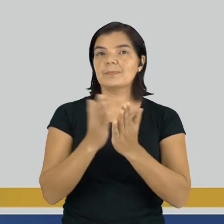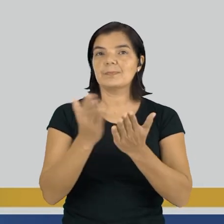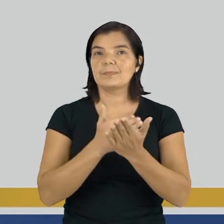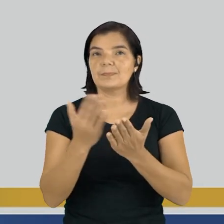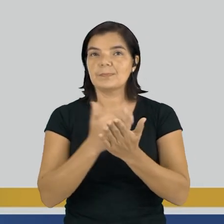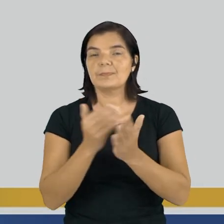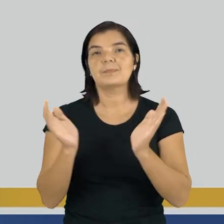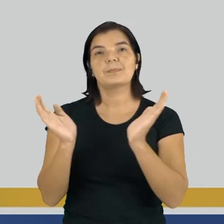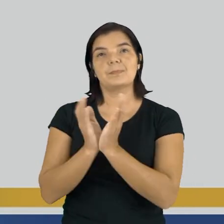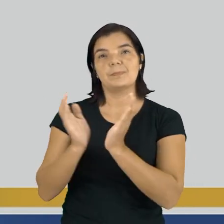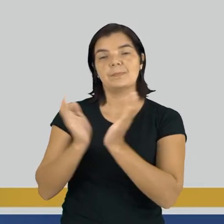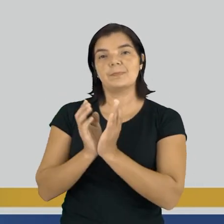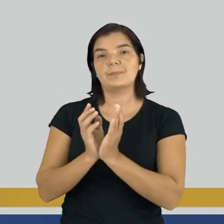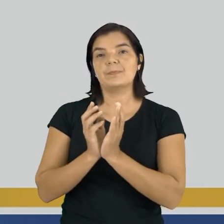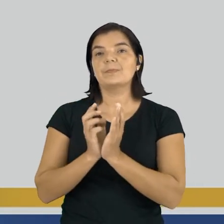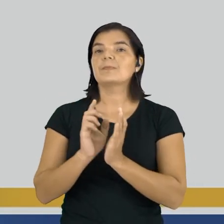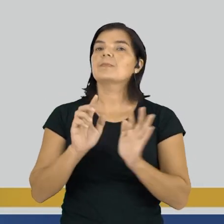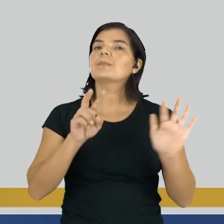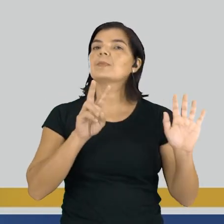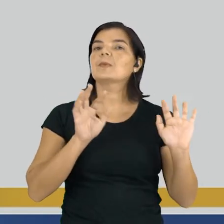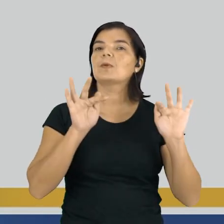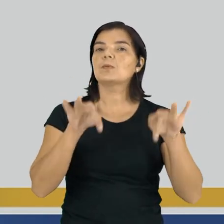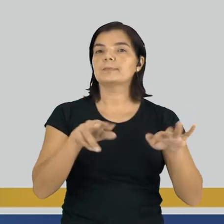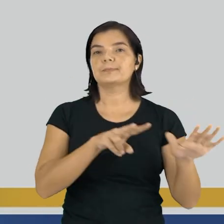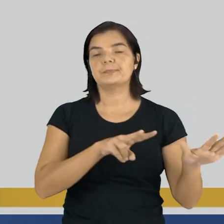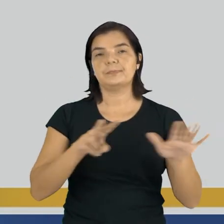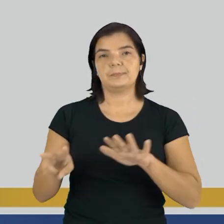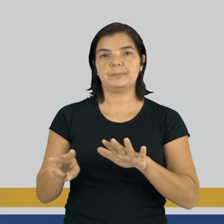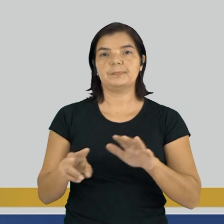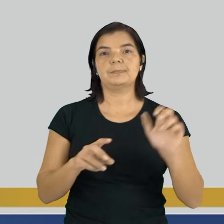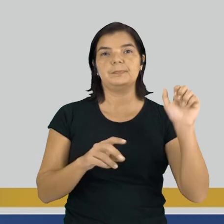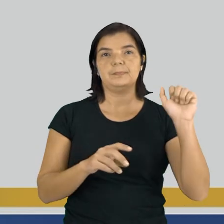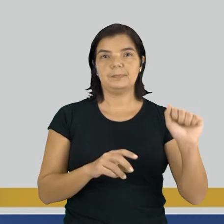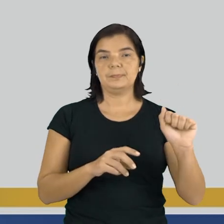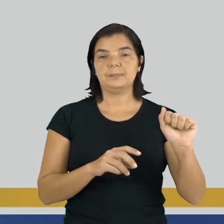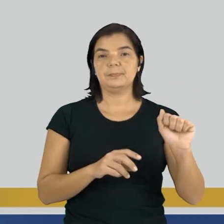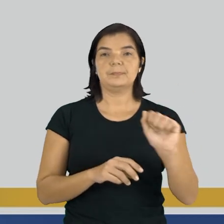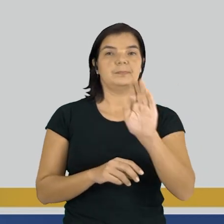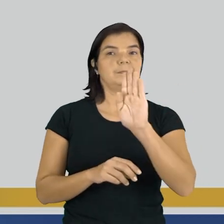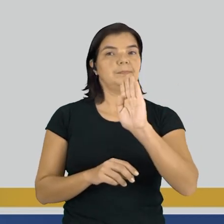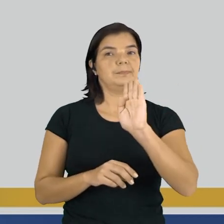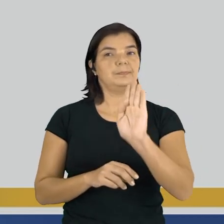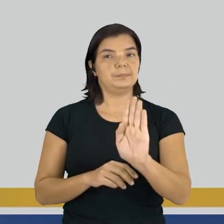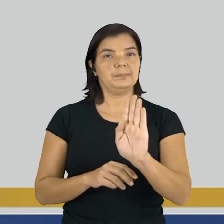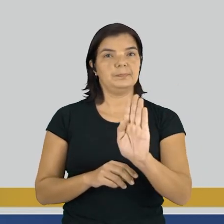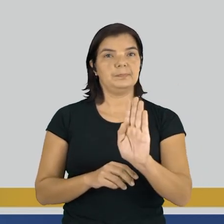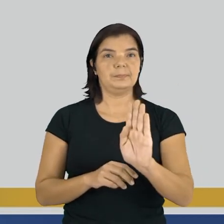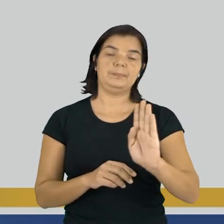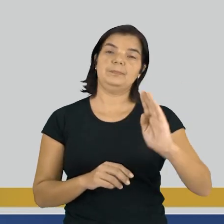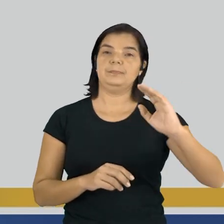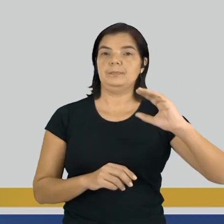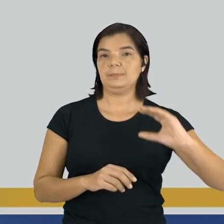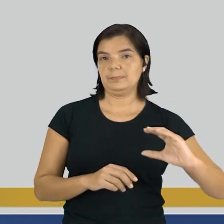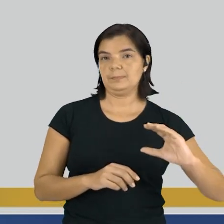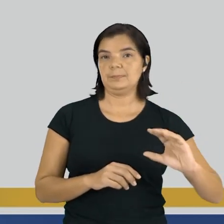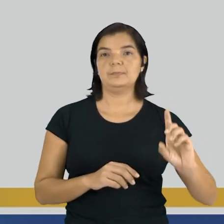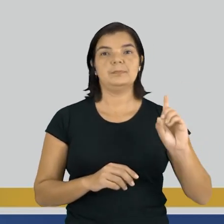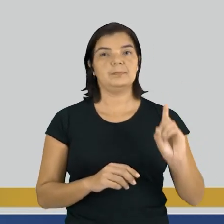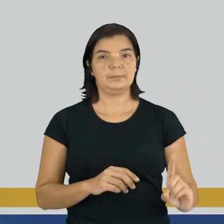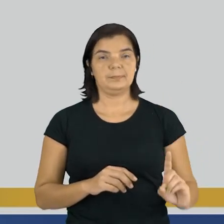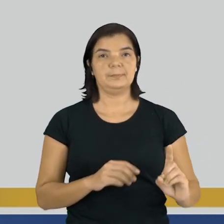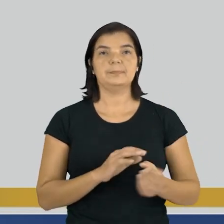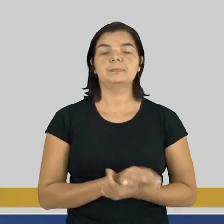equipe na última semana. Então, nós temos a equipe A, a equipe B, a equipe C e a equipe